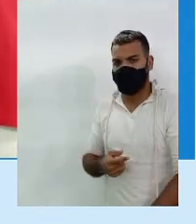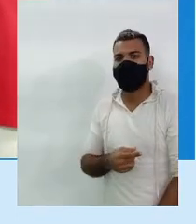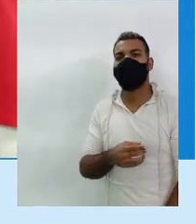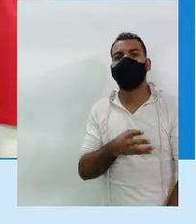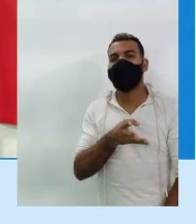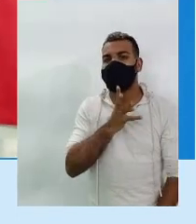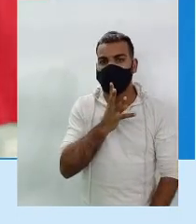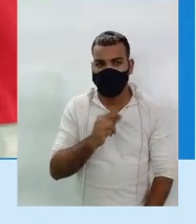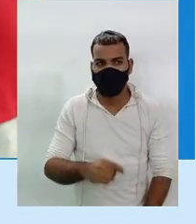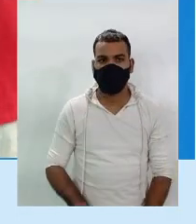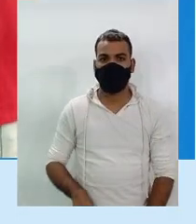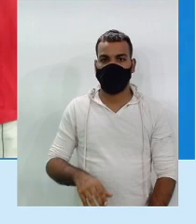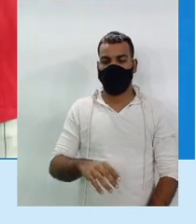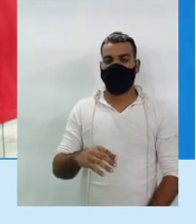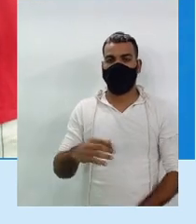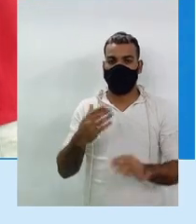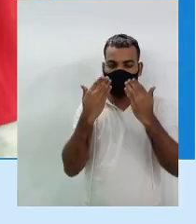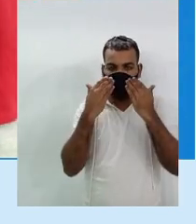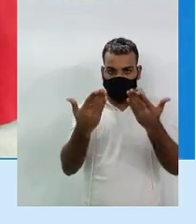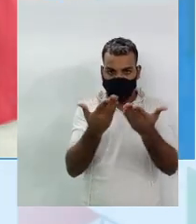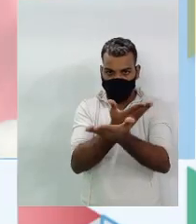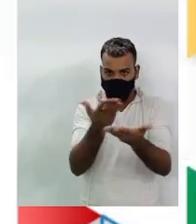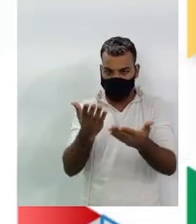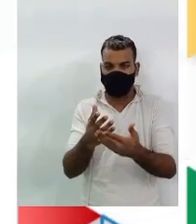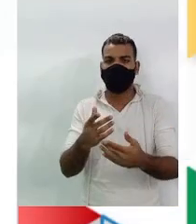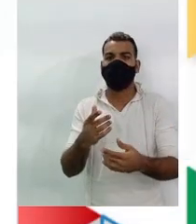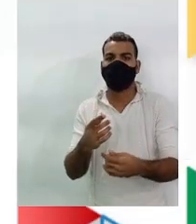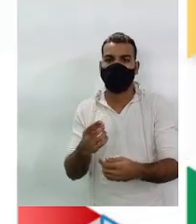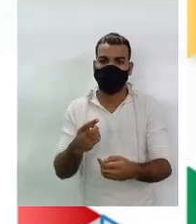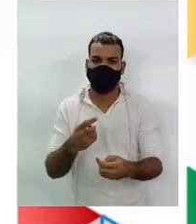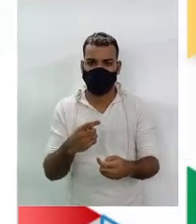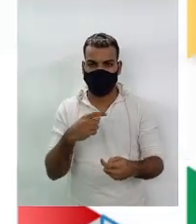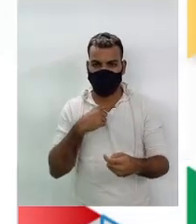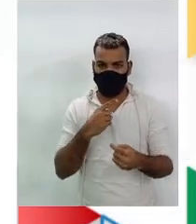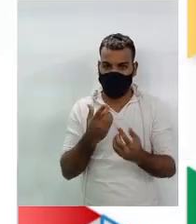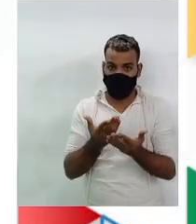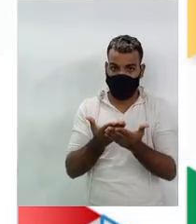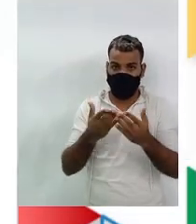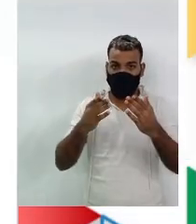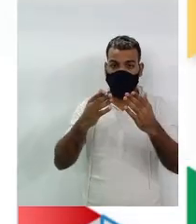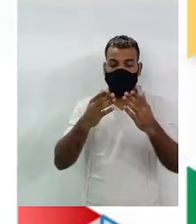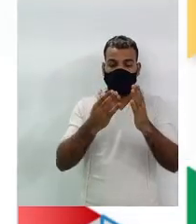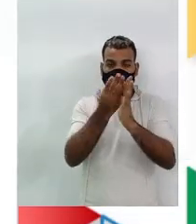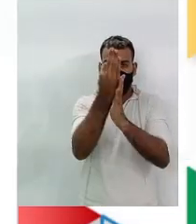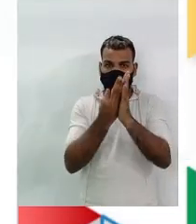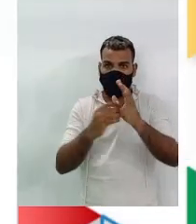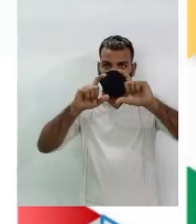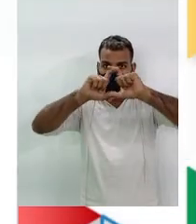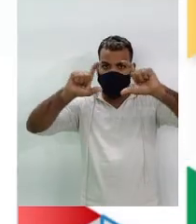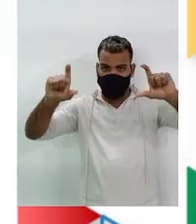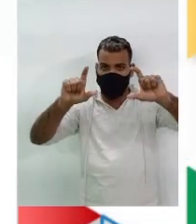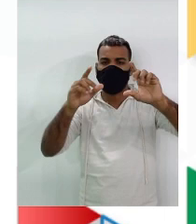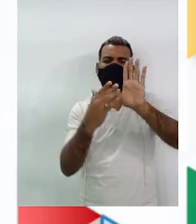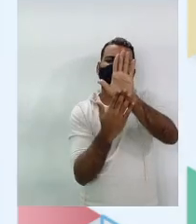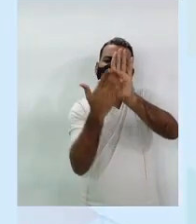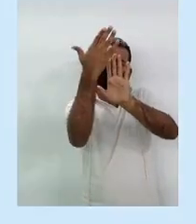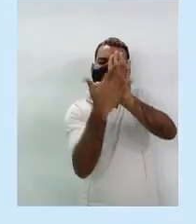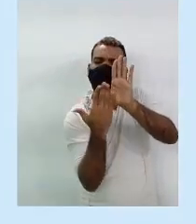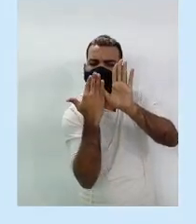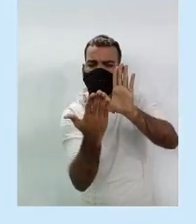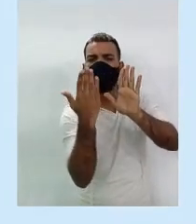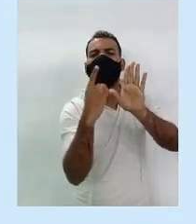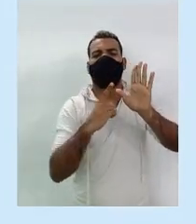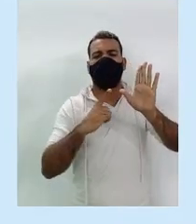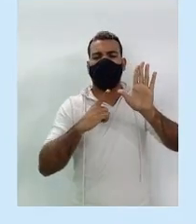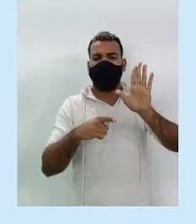o que? Explícitas são aquelas expressas, certo? Na superfície do texto, e as implícitas dentro do